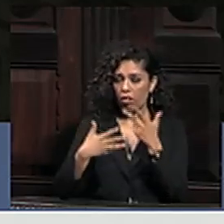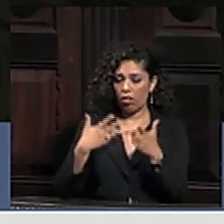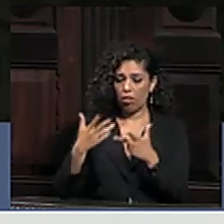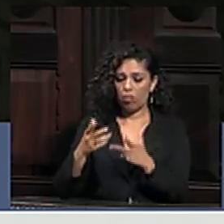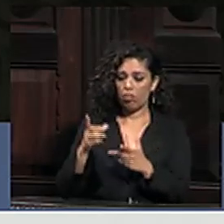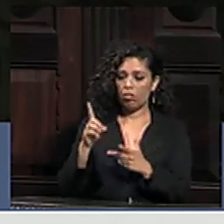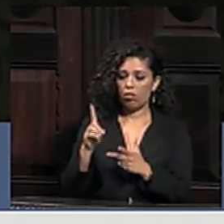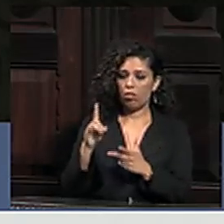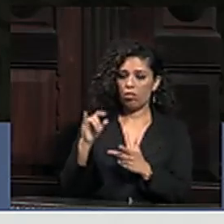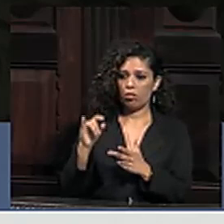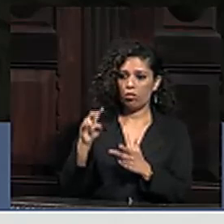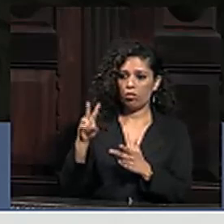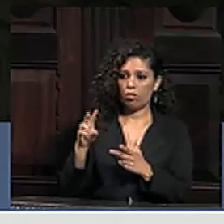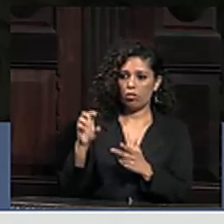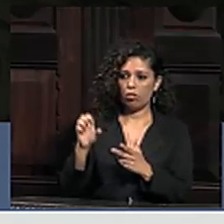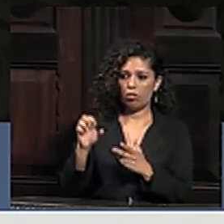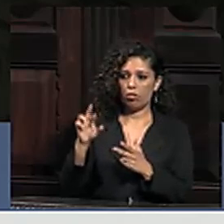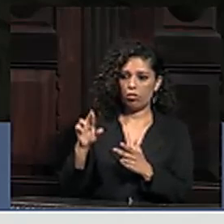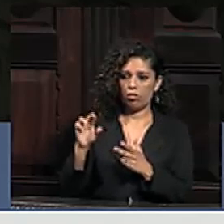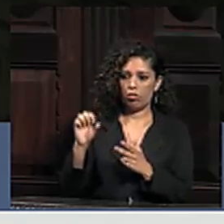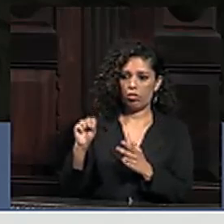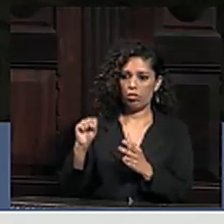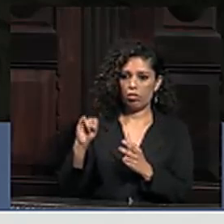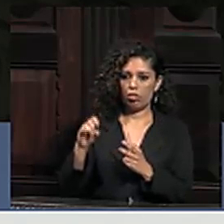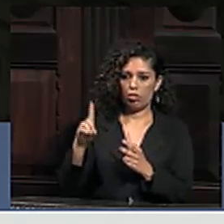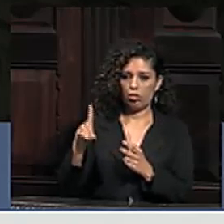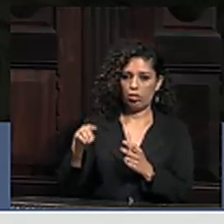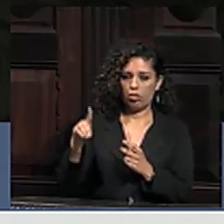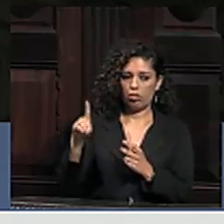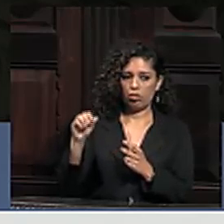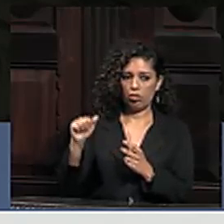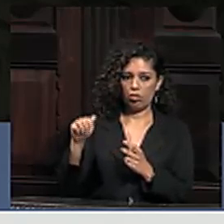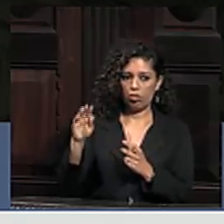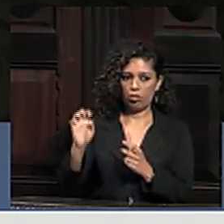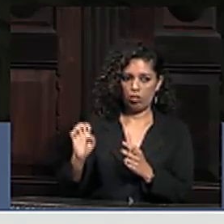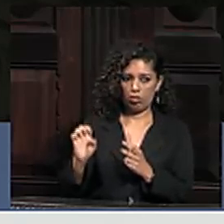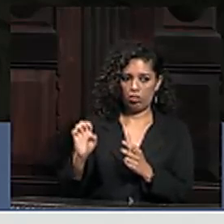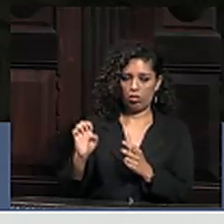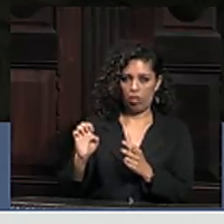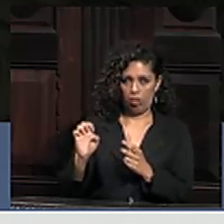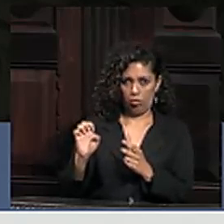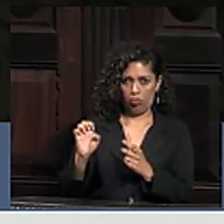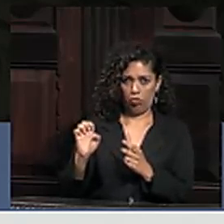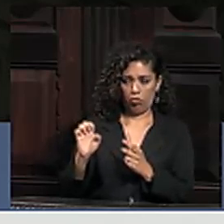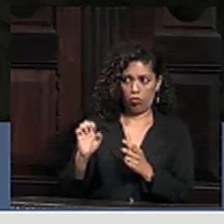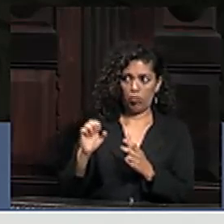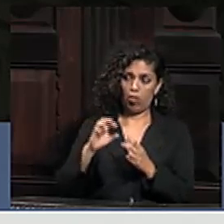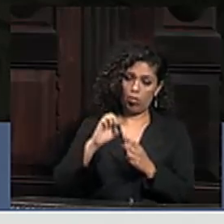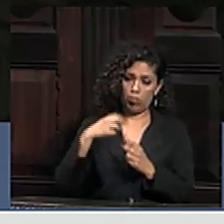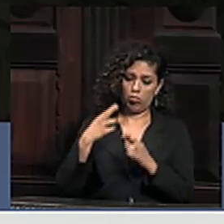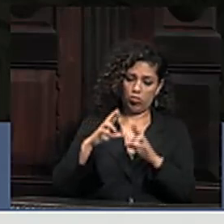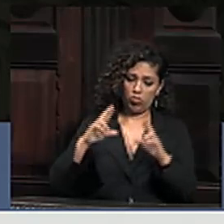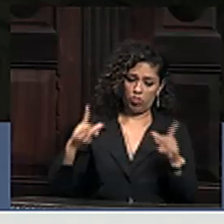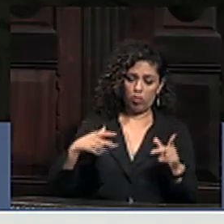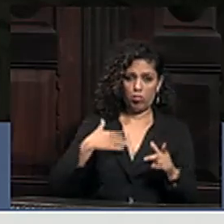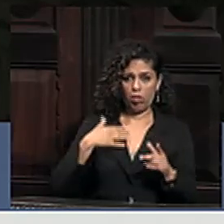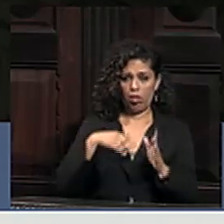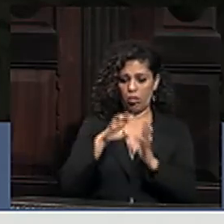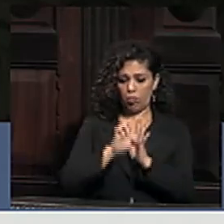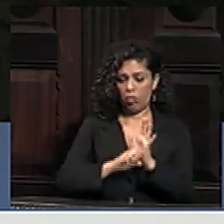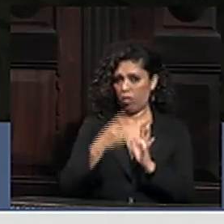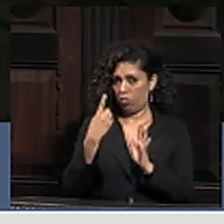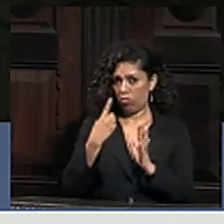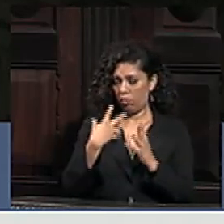diversidade, razão pela qual rejeito a primeira emenda. A segunda